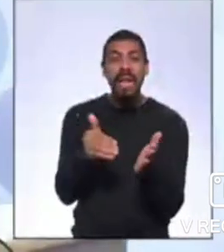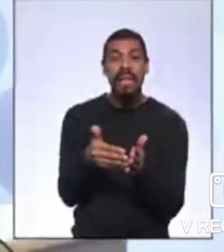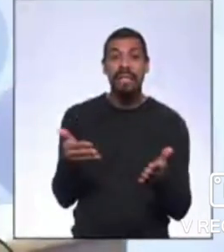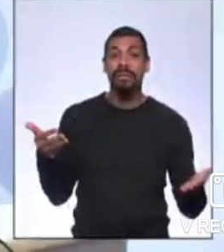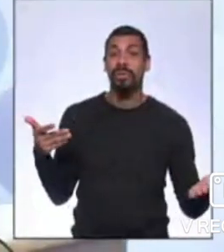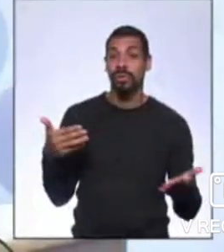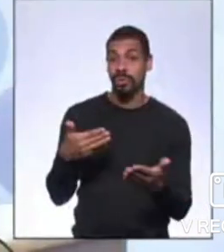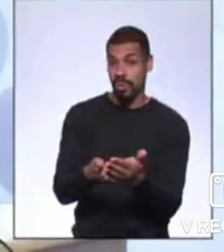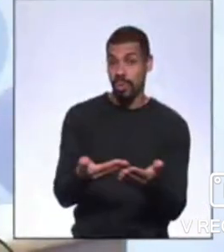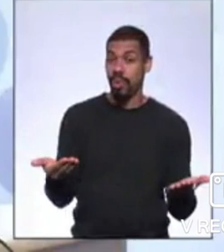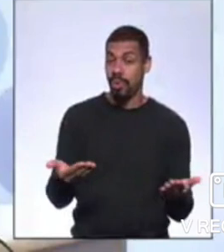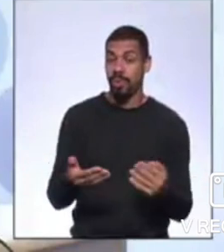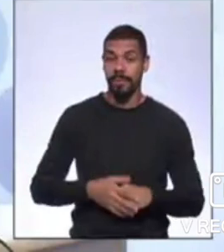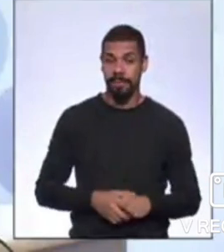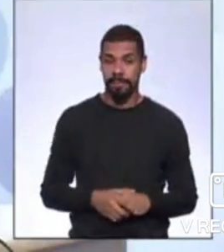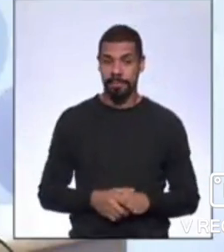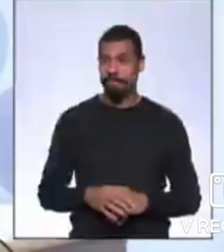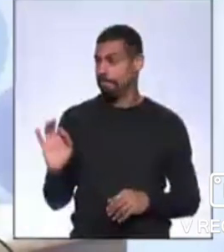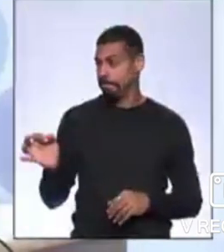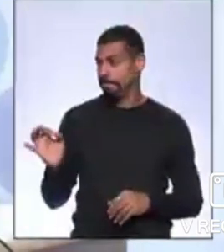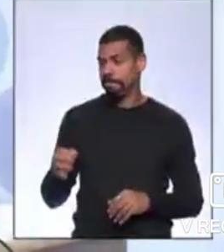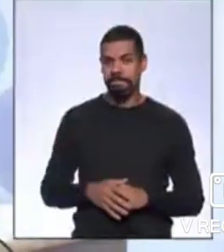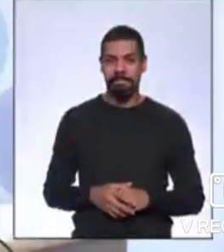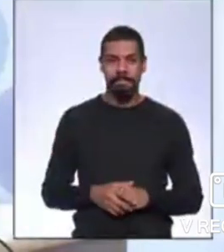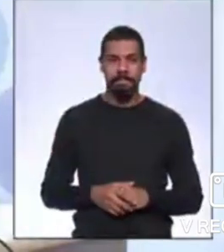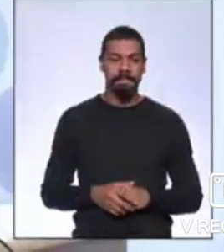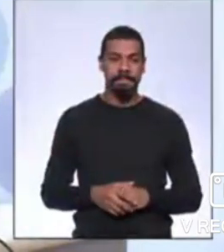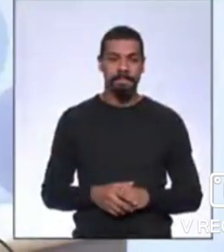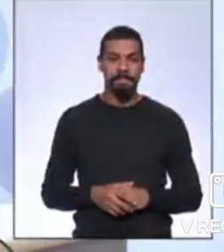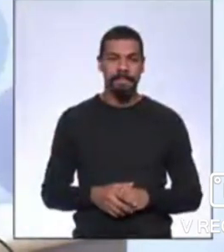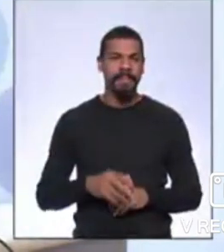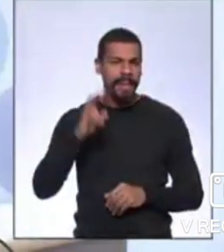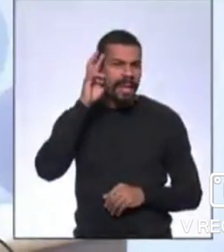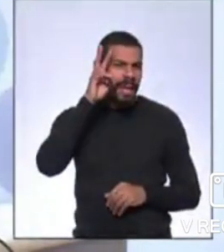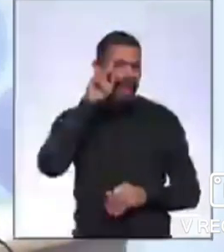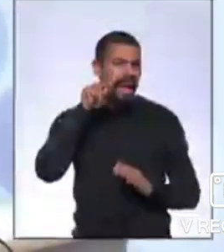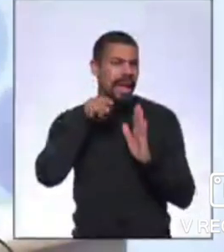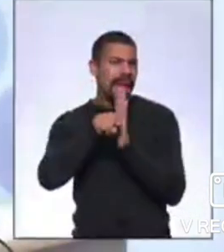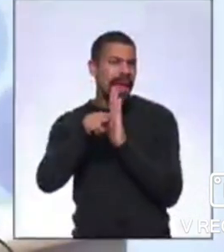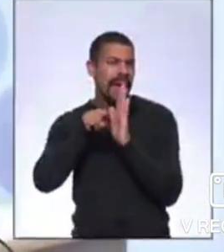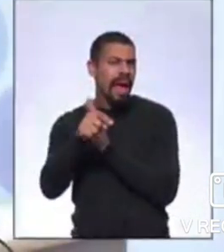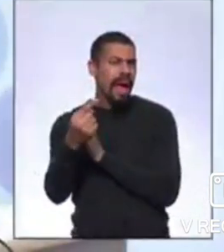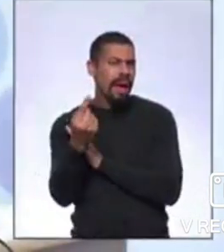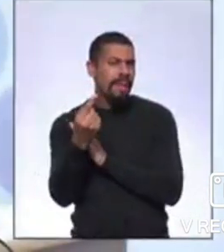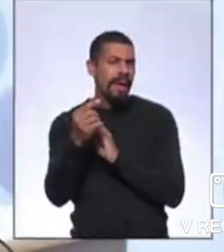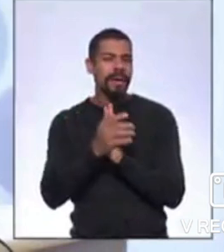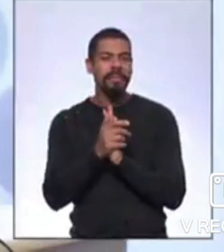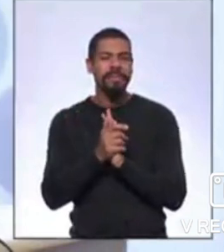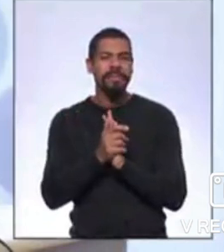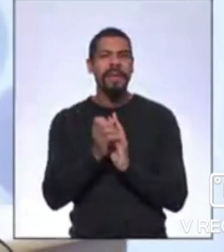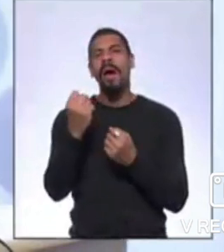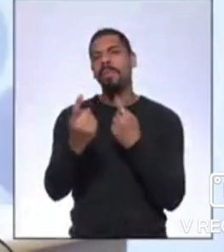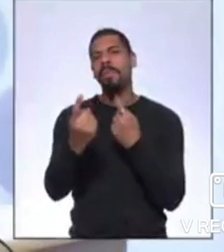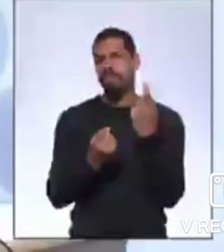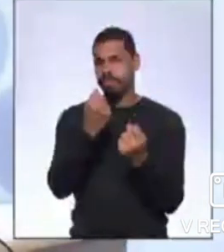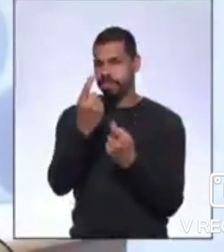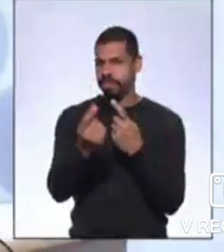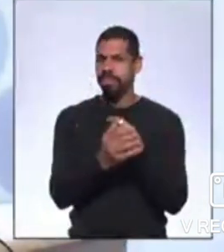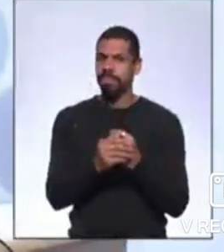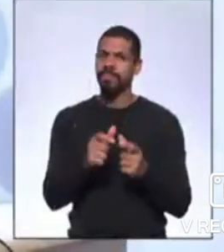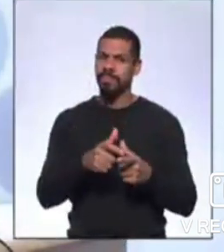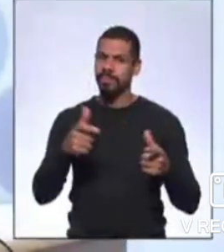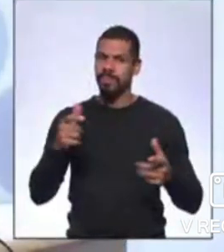permanências da história mais uma vez, né, professor? E a respeito da primeira interação, que era do QR Code, chegou aqui pra gente que a grande maioria